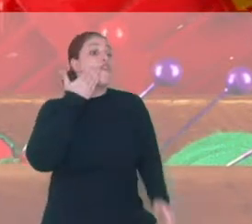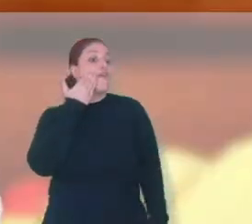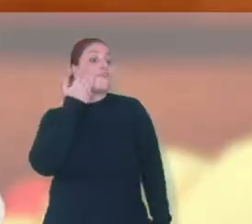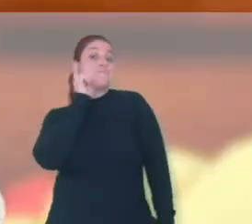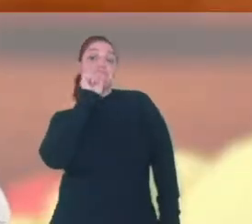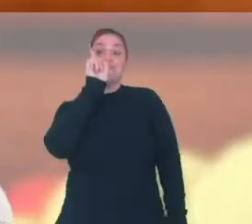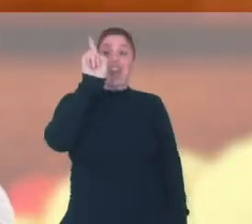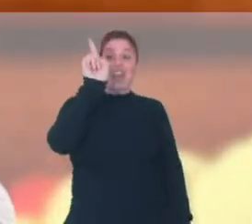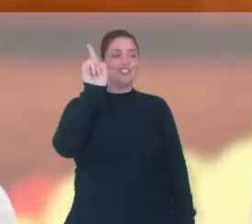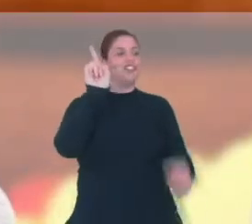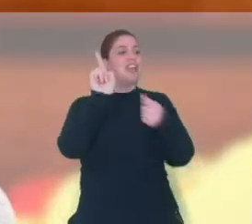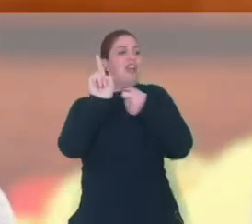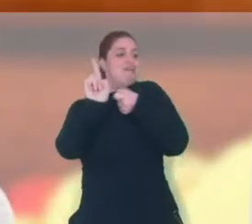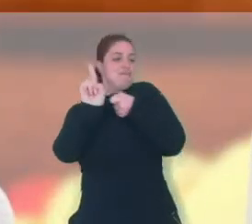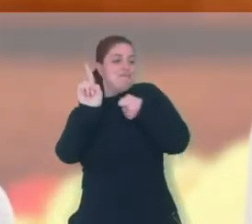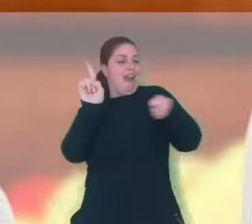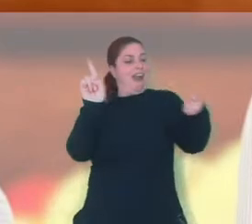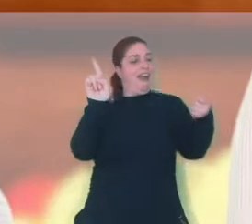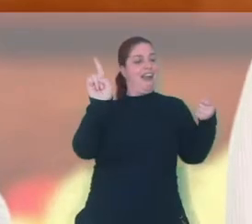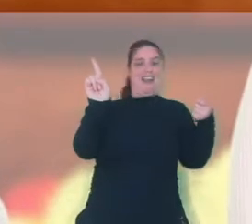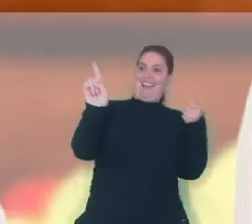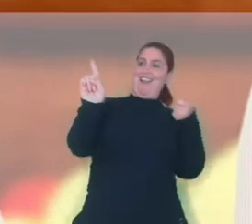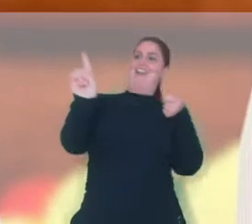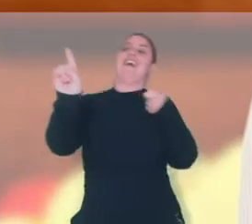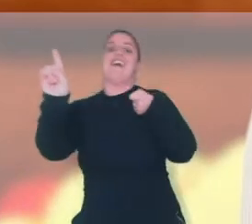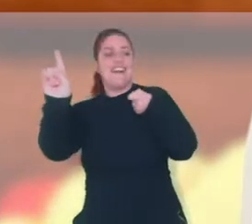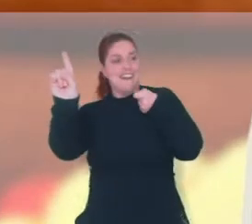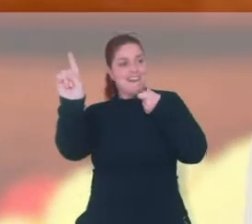frente, puxando por você